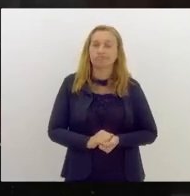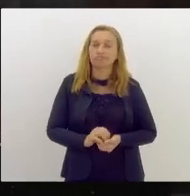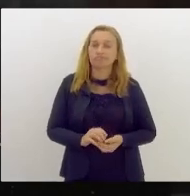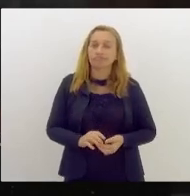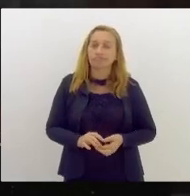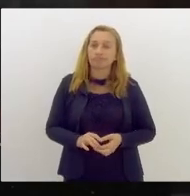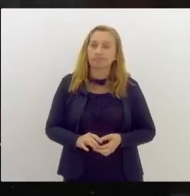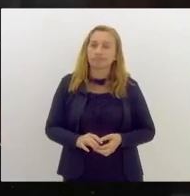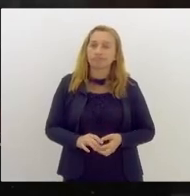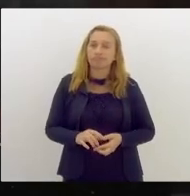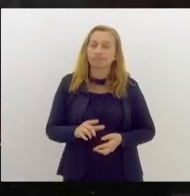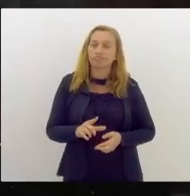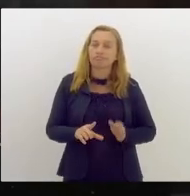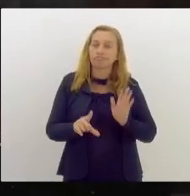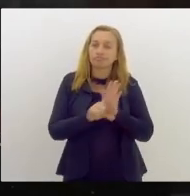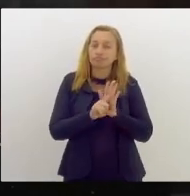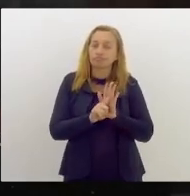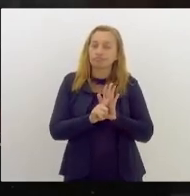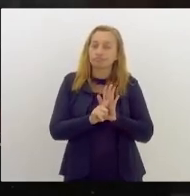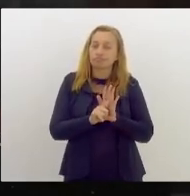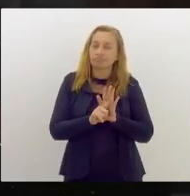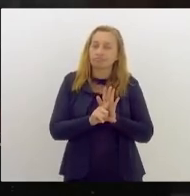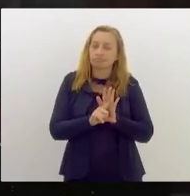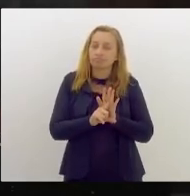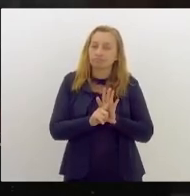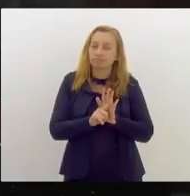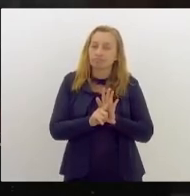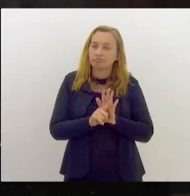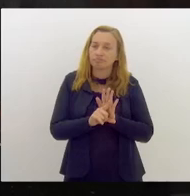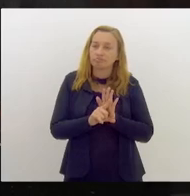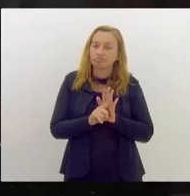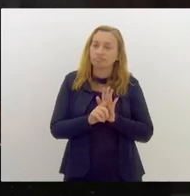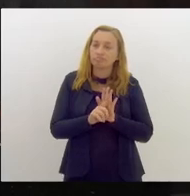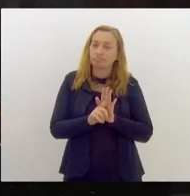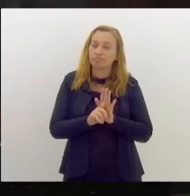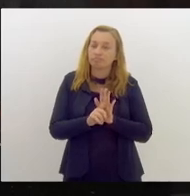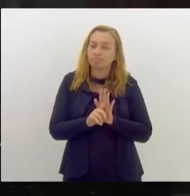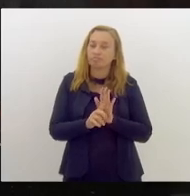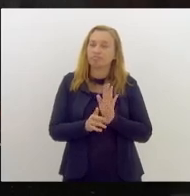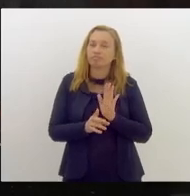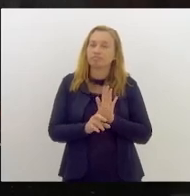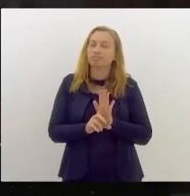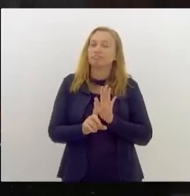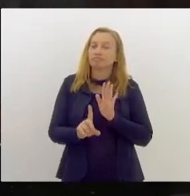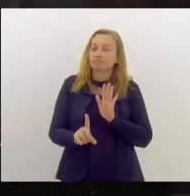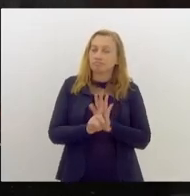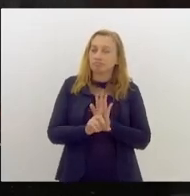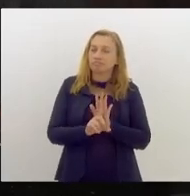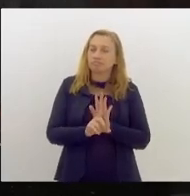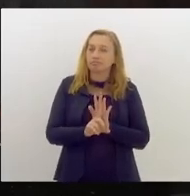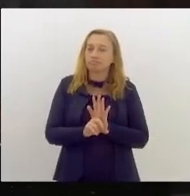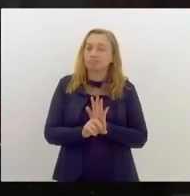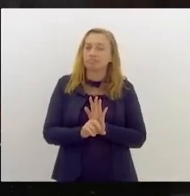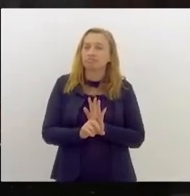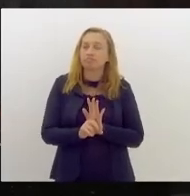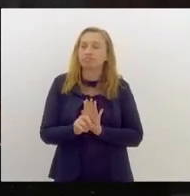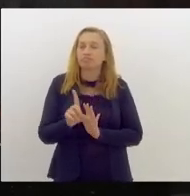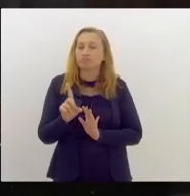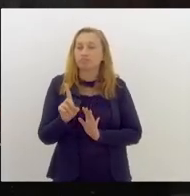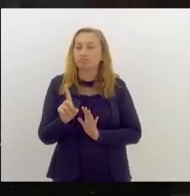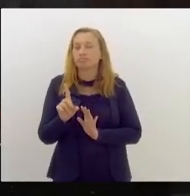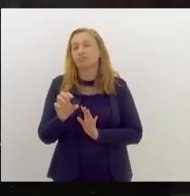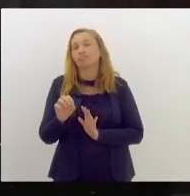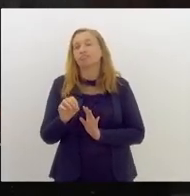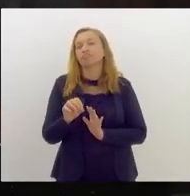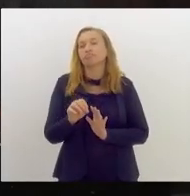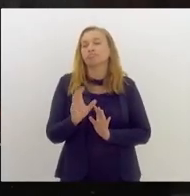as ldoz de todas as unidades federativas já estavam aprovadas E